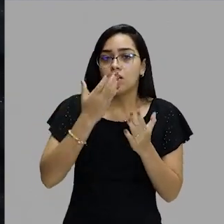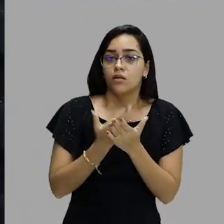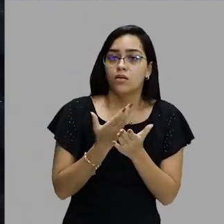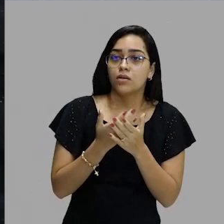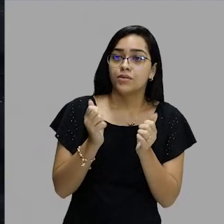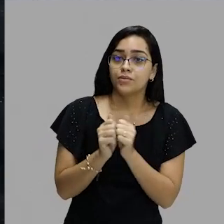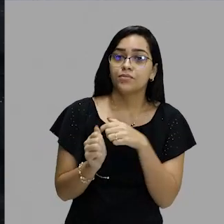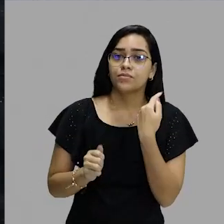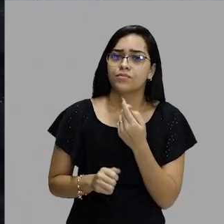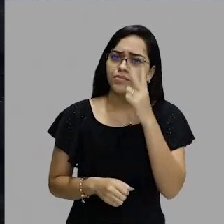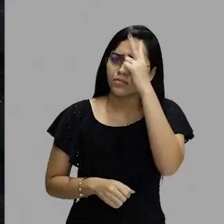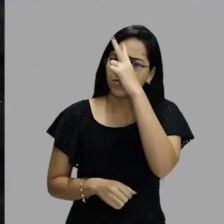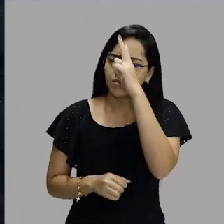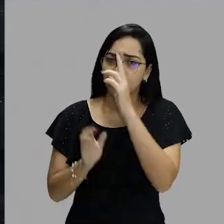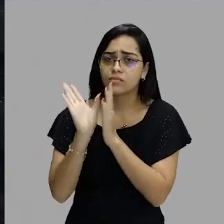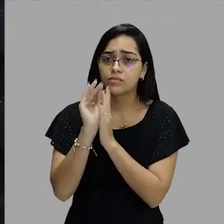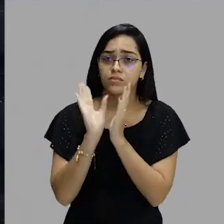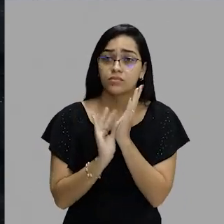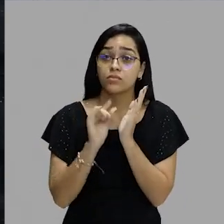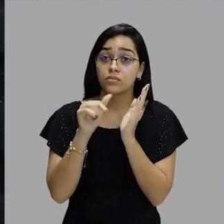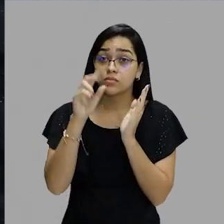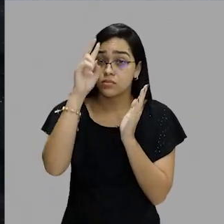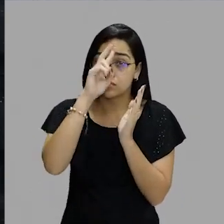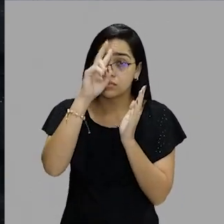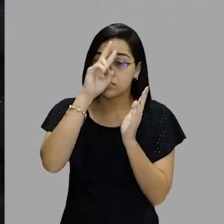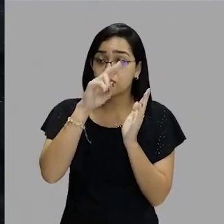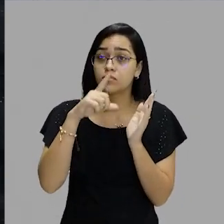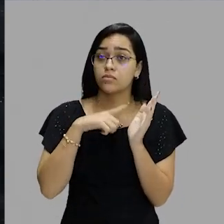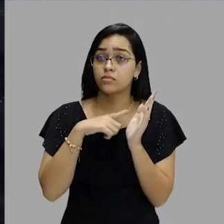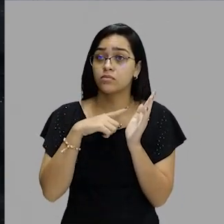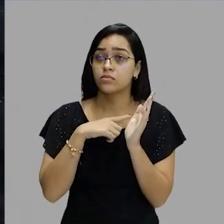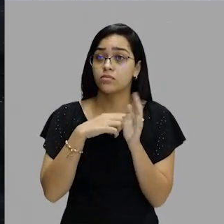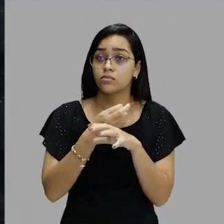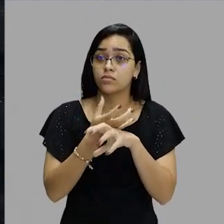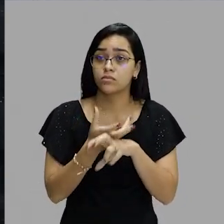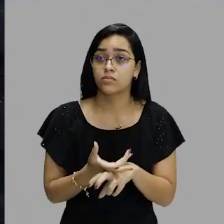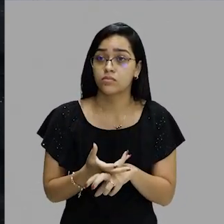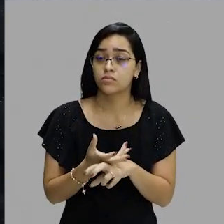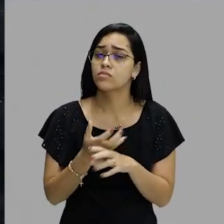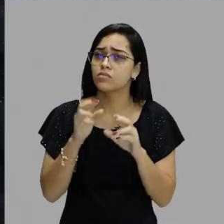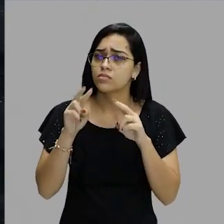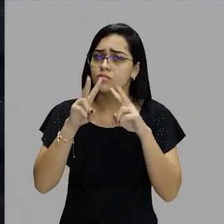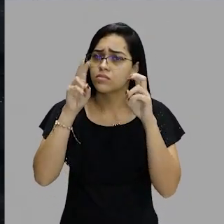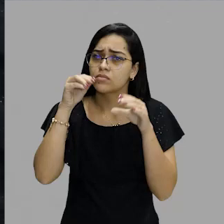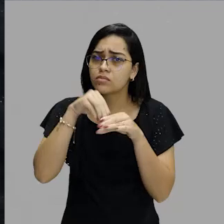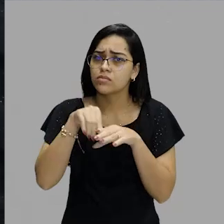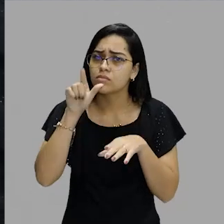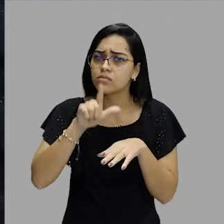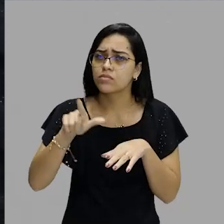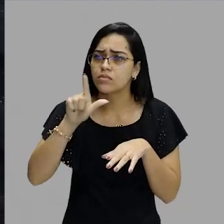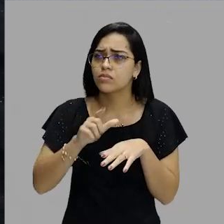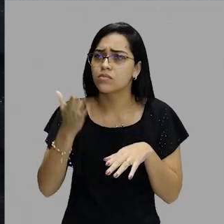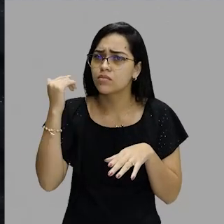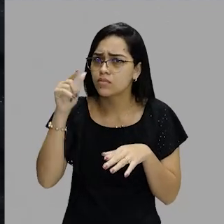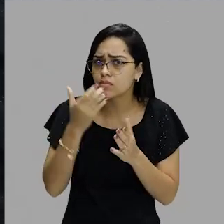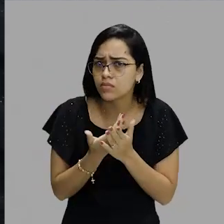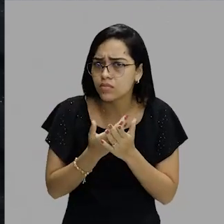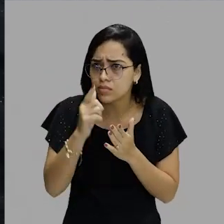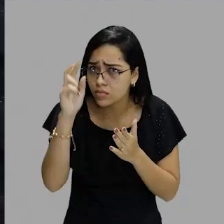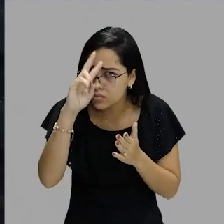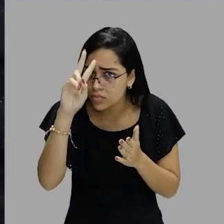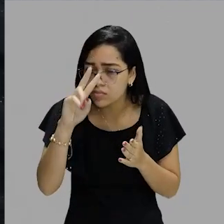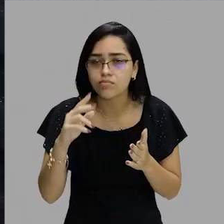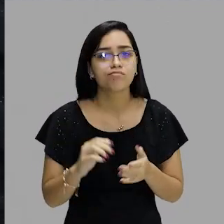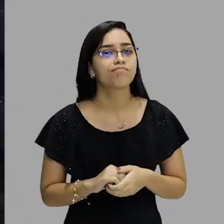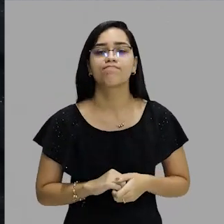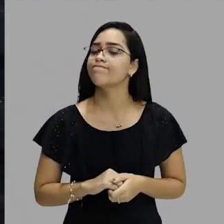aulas para relembrar conteúdos, você lembra dessa disciplina, desse assunto dentro de literatura na época que você estudou?